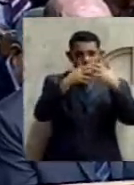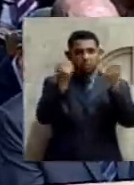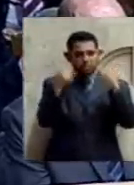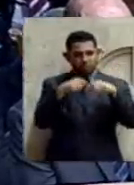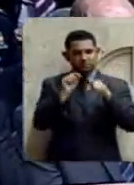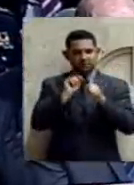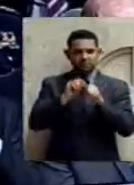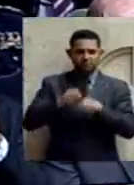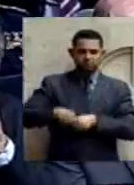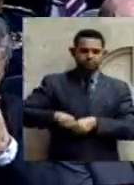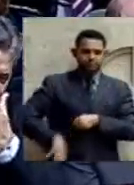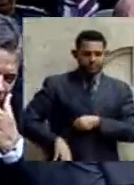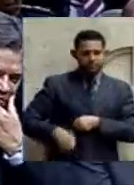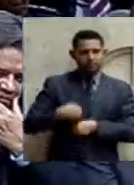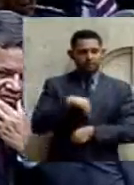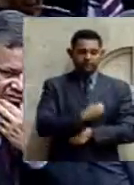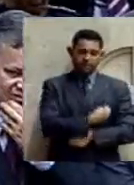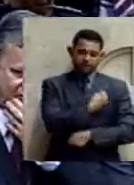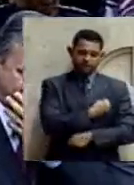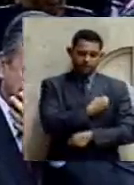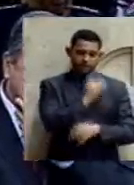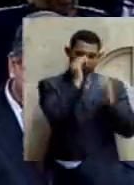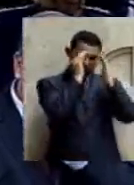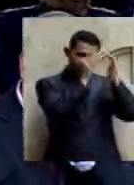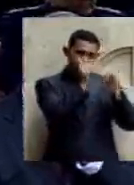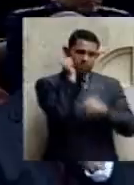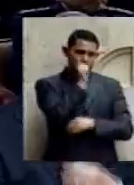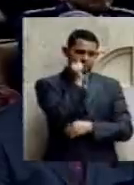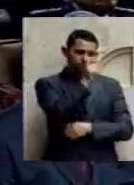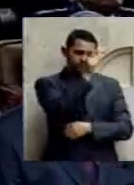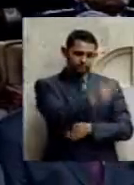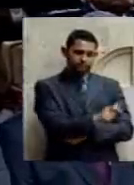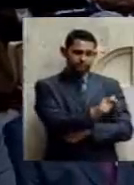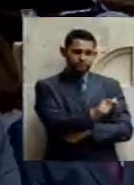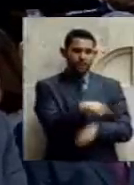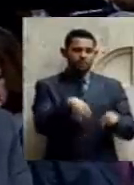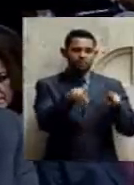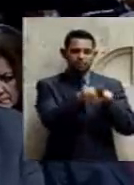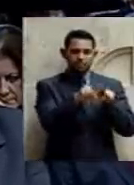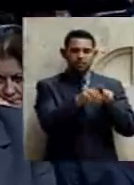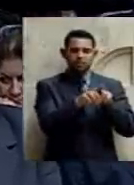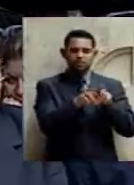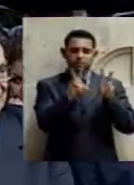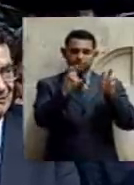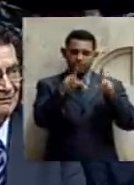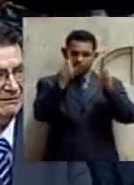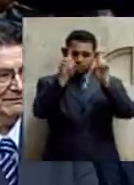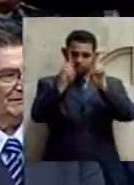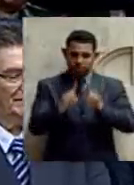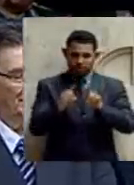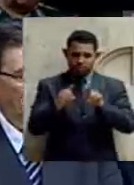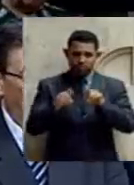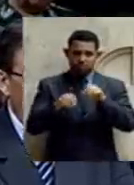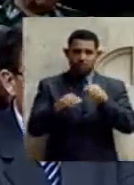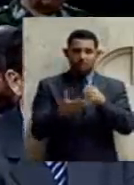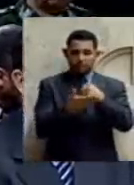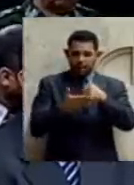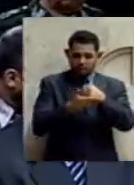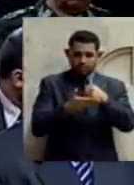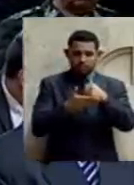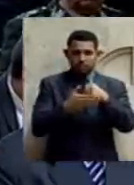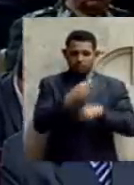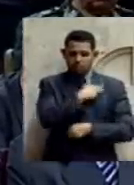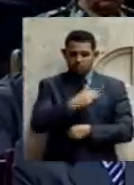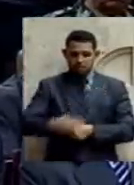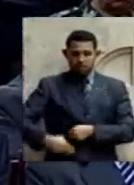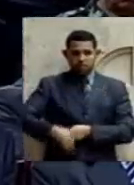da dignidade da vida feminina. Ainda em tema de direitos fundamentais, o ministro Joaquim